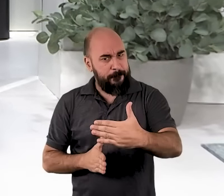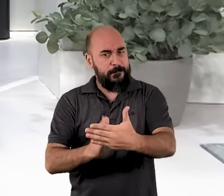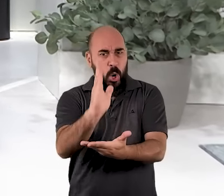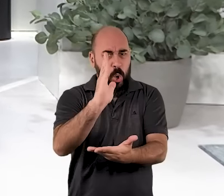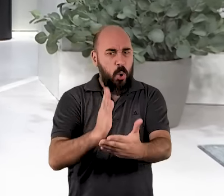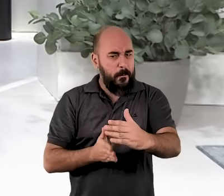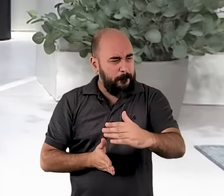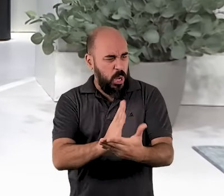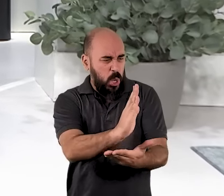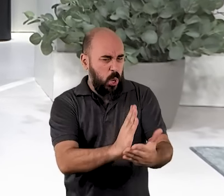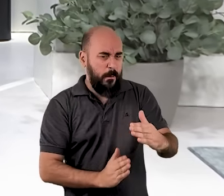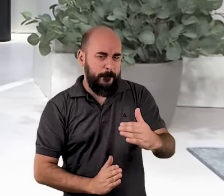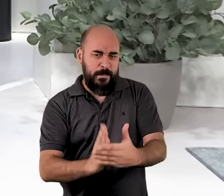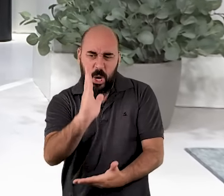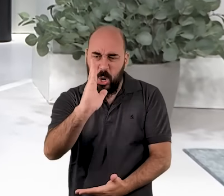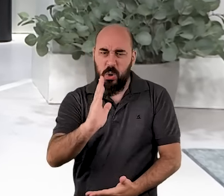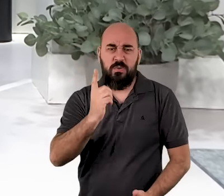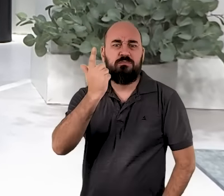Buscar de